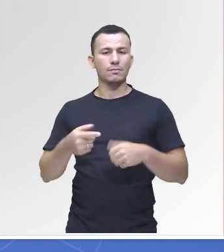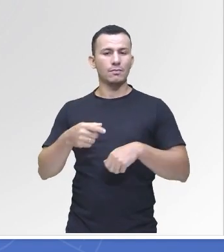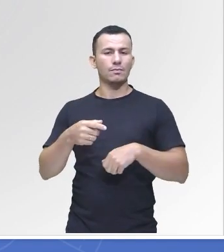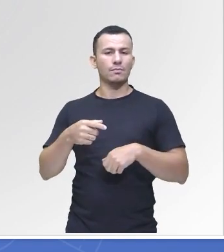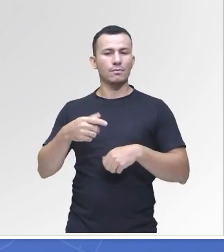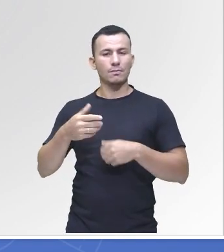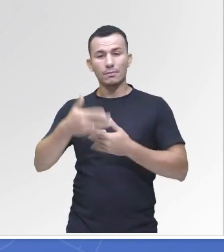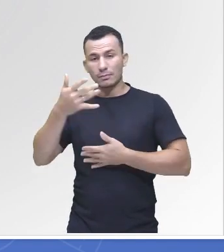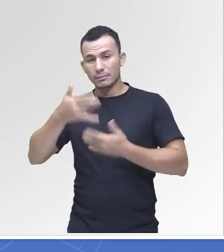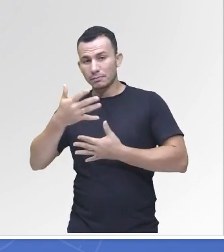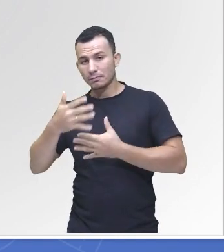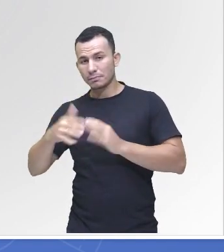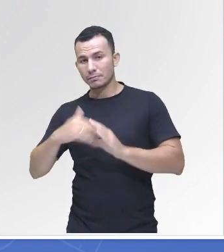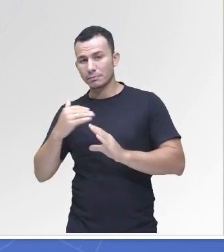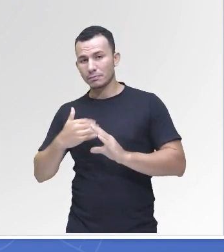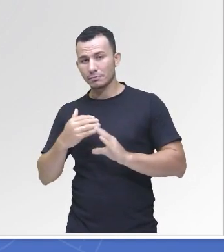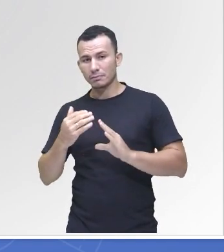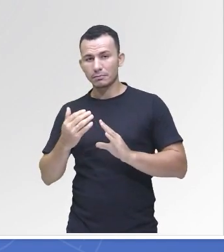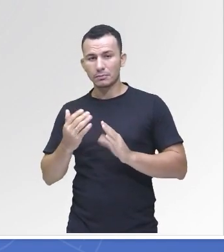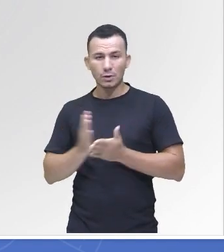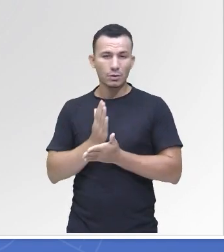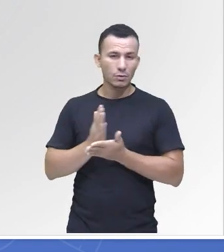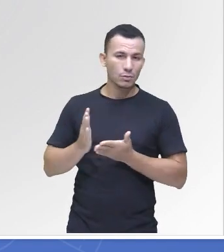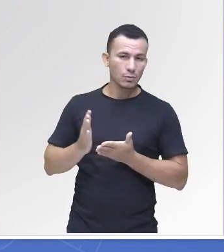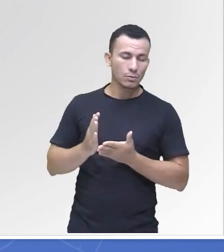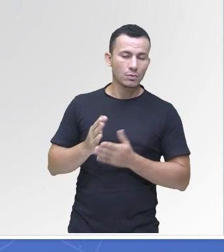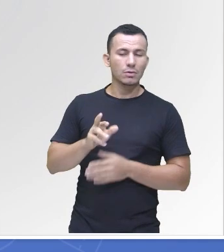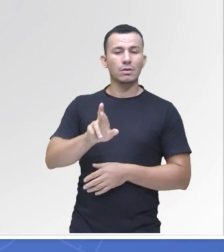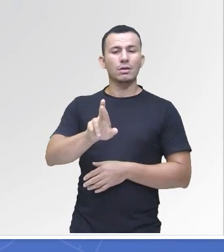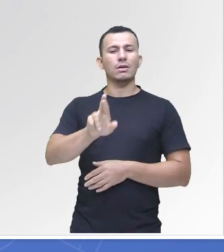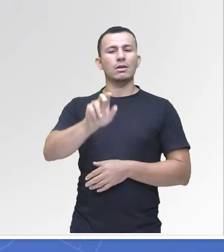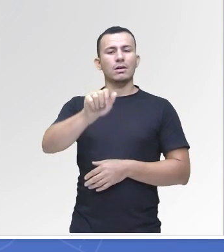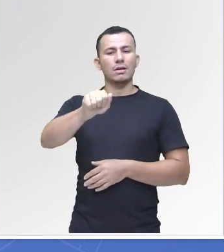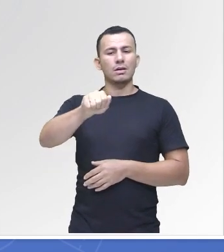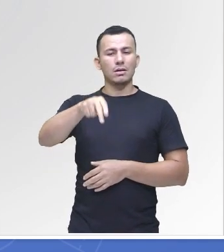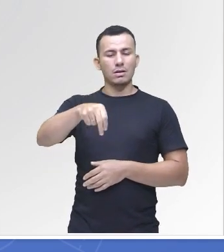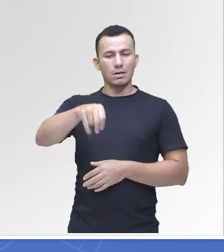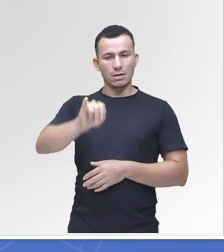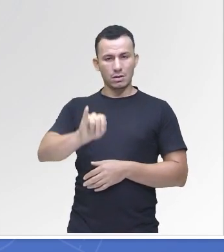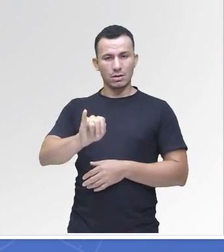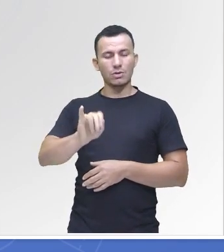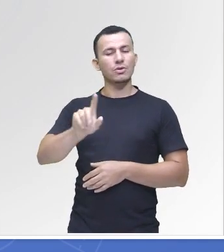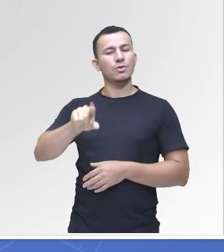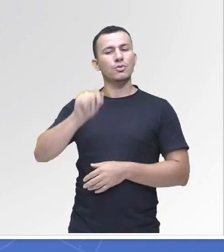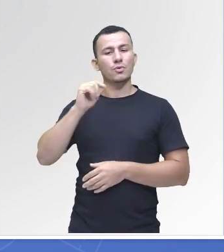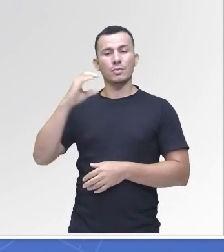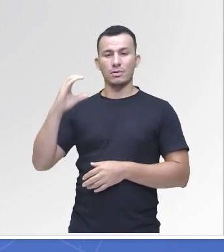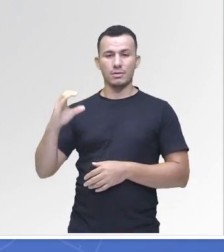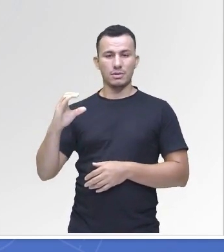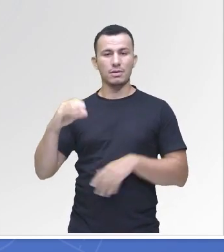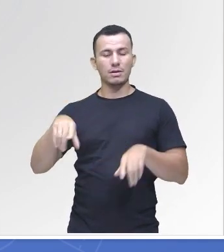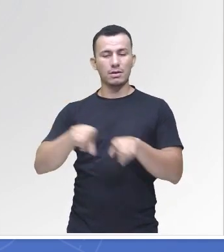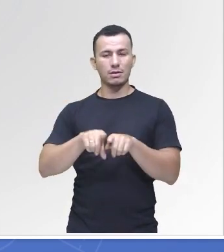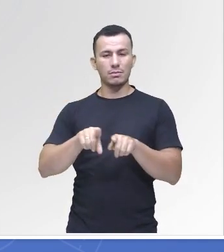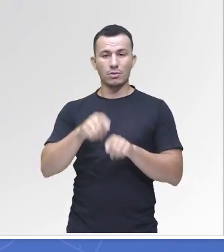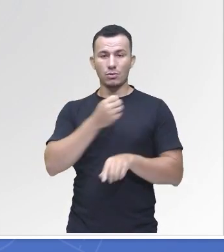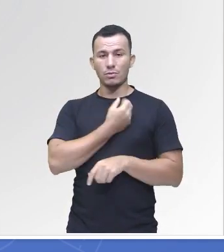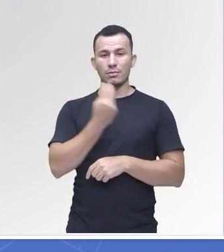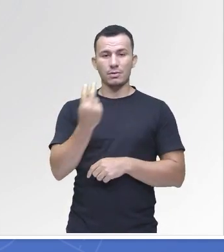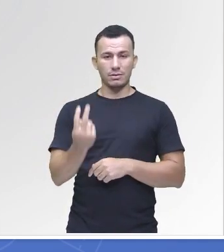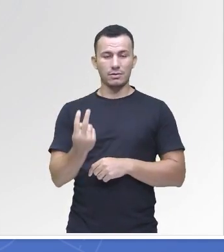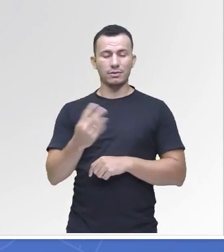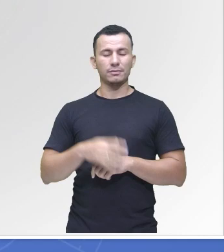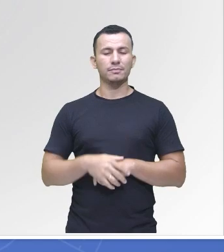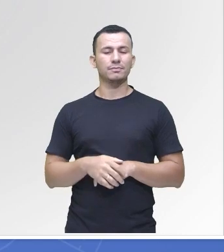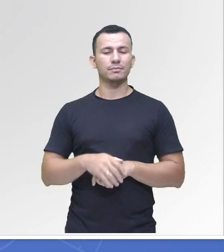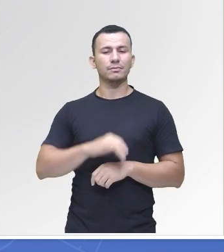alguma participação? A Rani, né, a Rani que marcou a alternativa C na segunda questão.